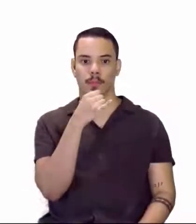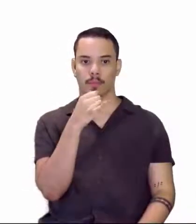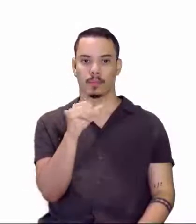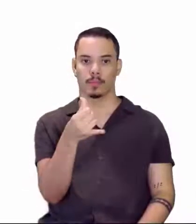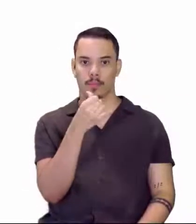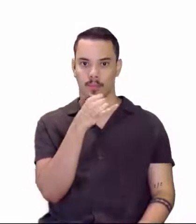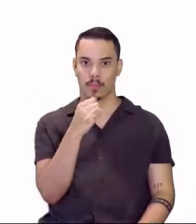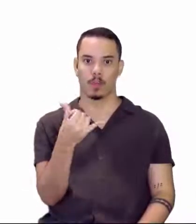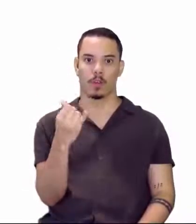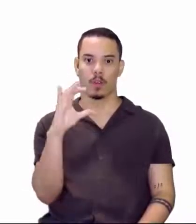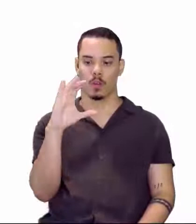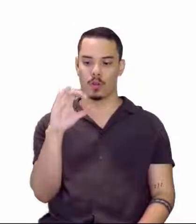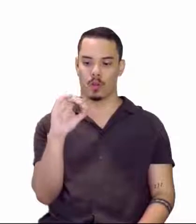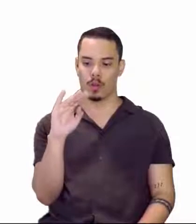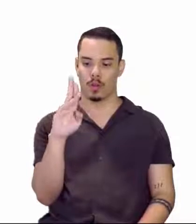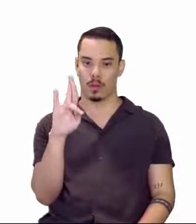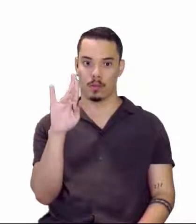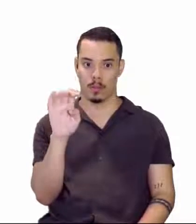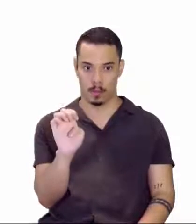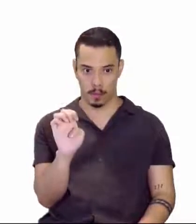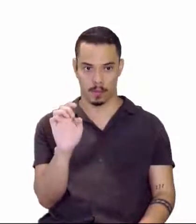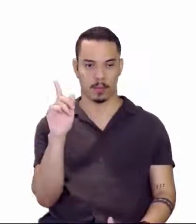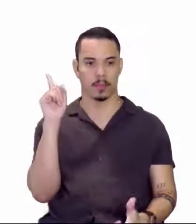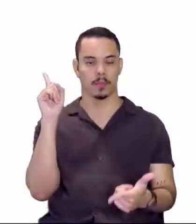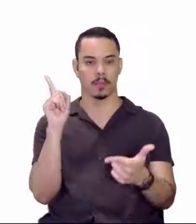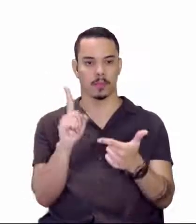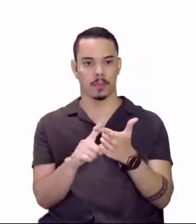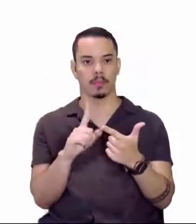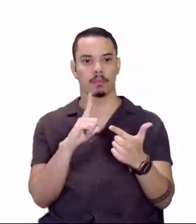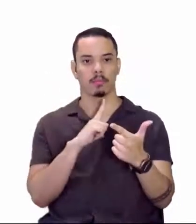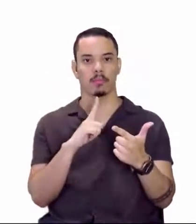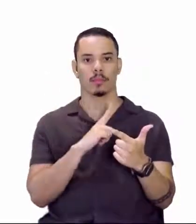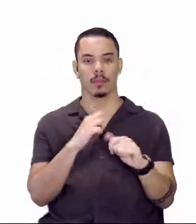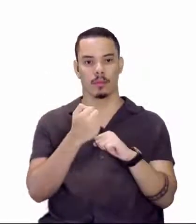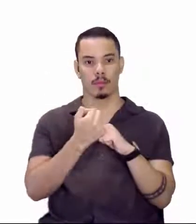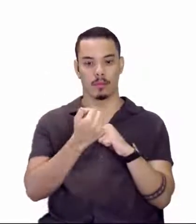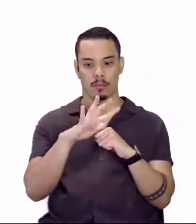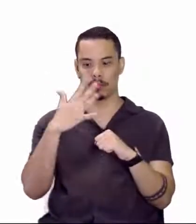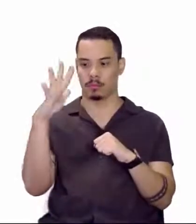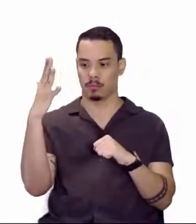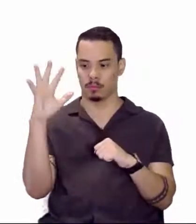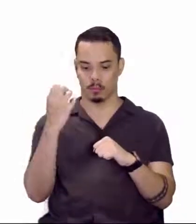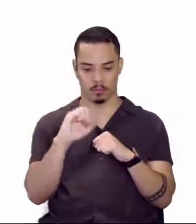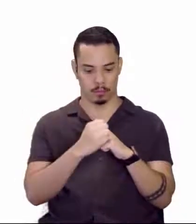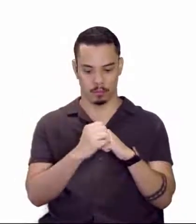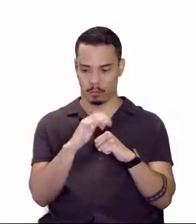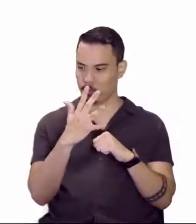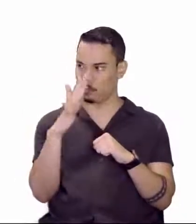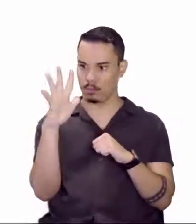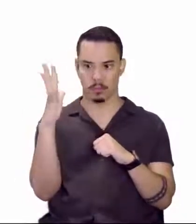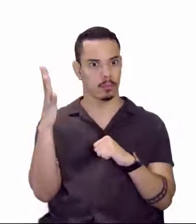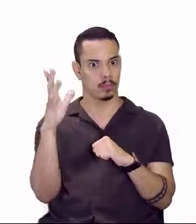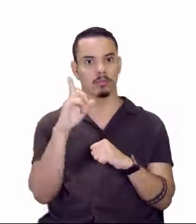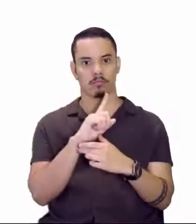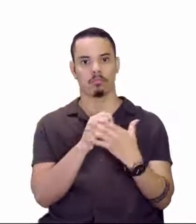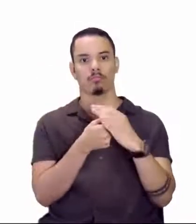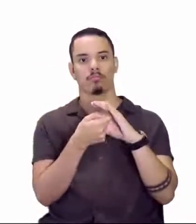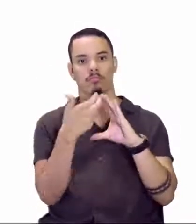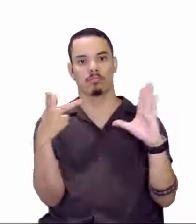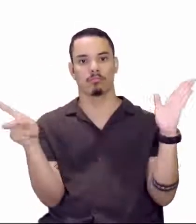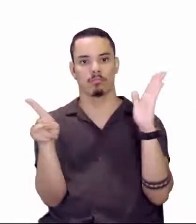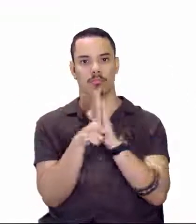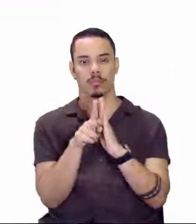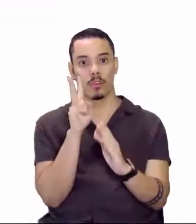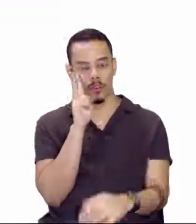é? Eles também apresentam brilho característico, você olha para os metais e observam